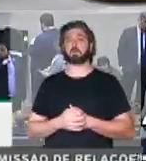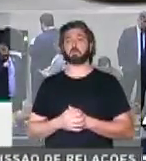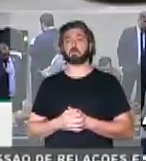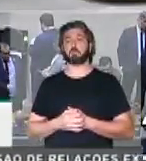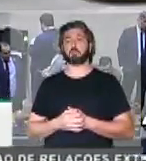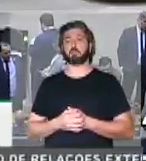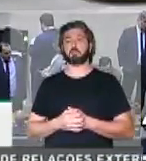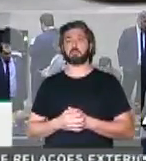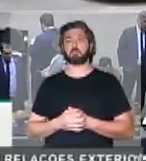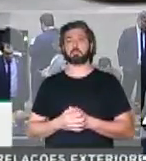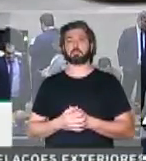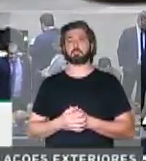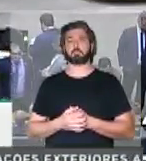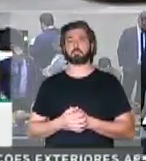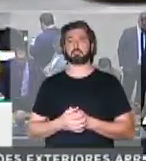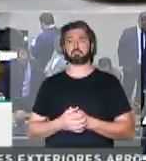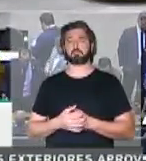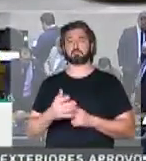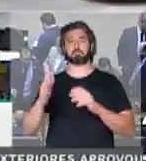Quero